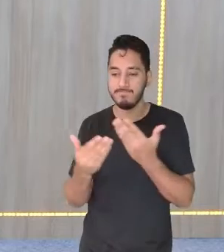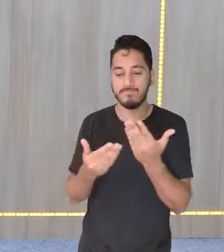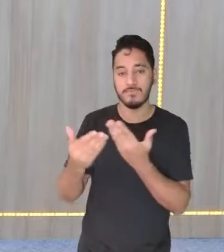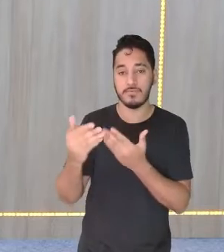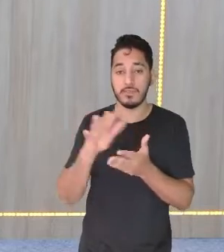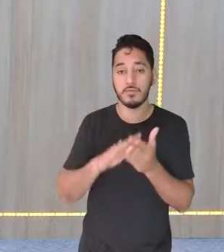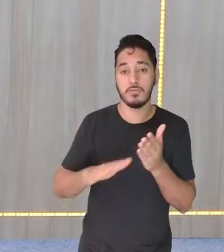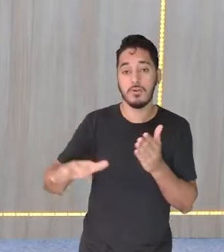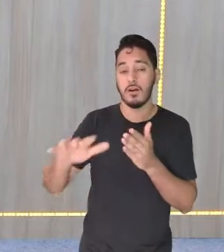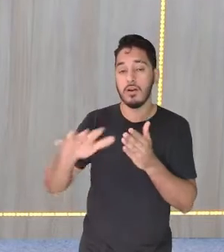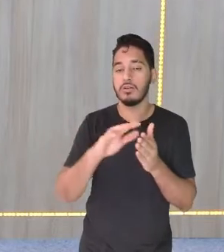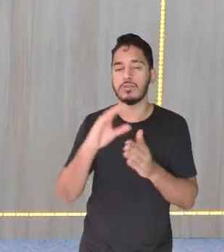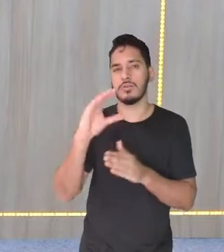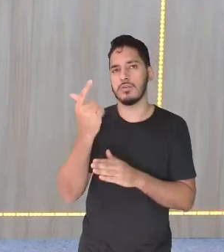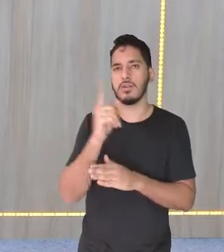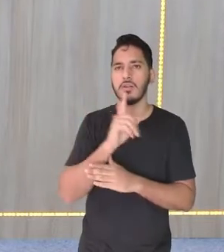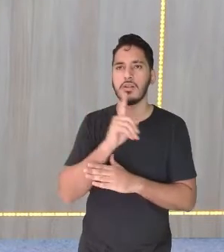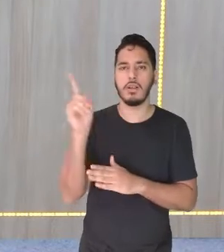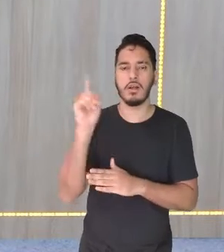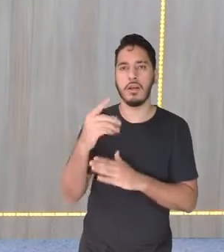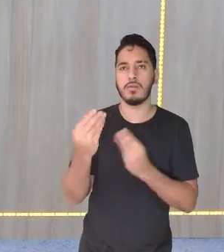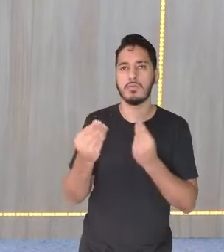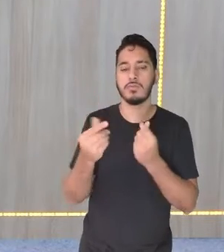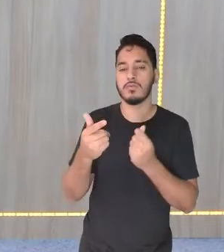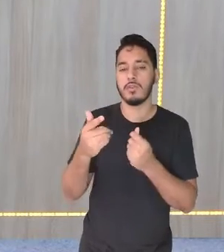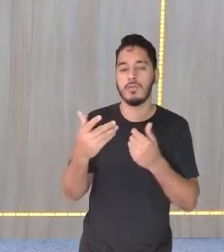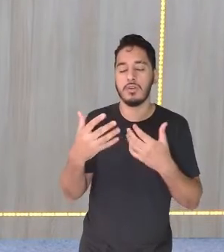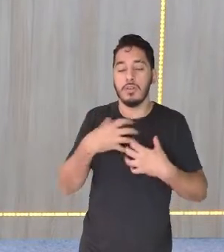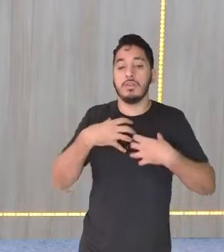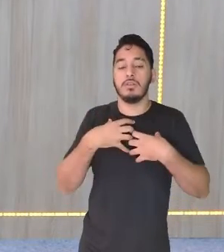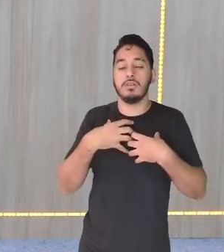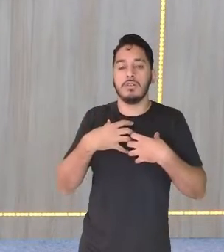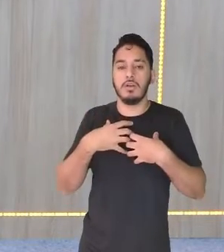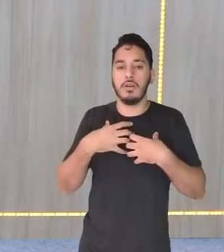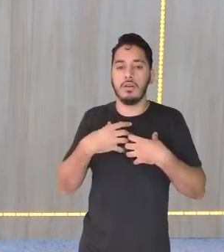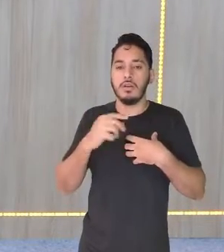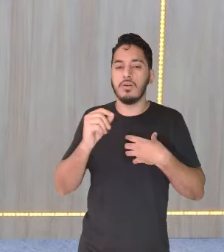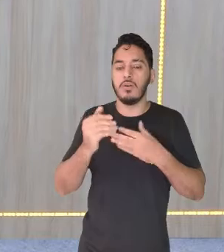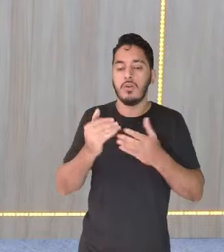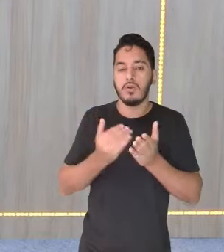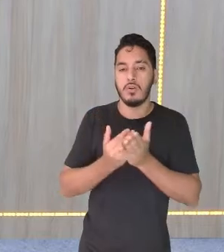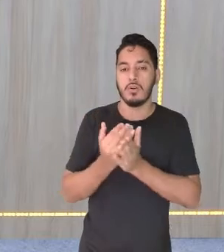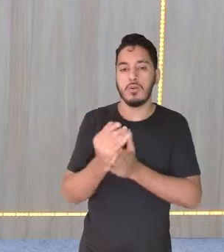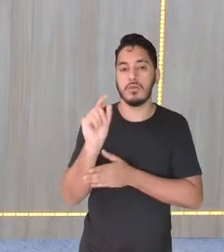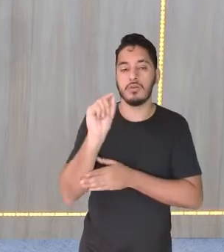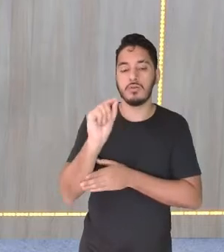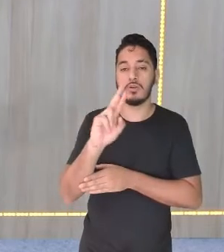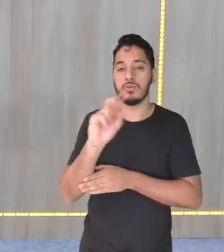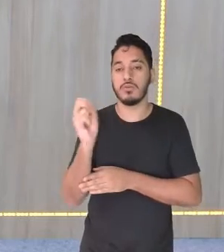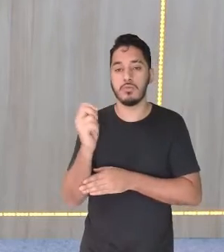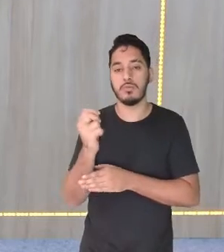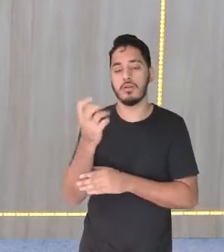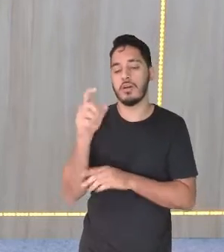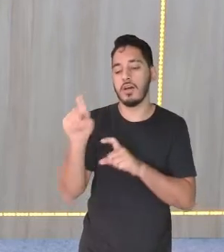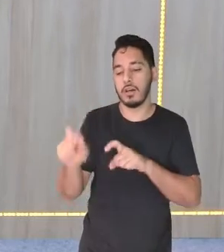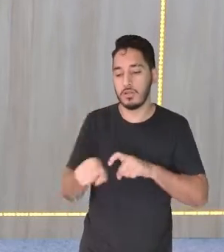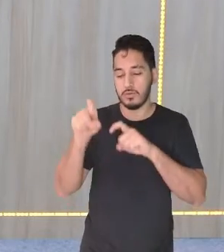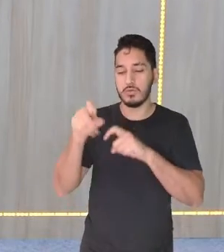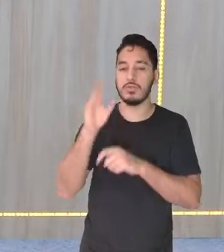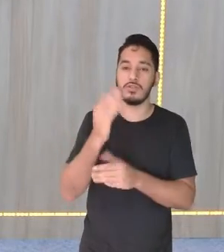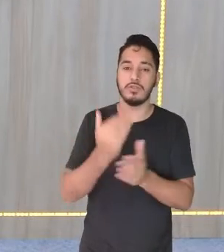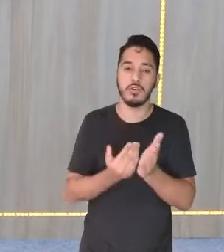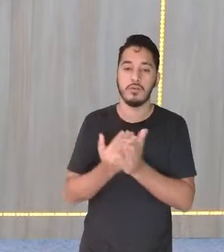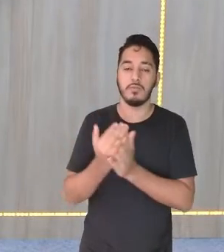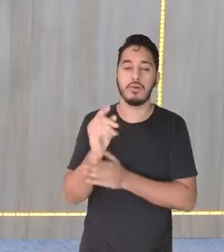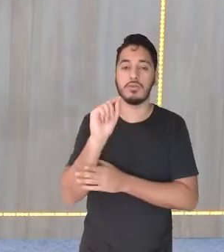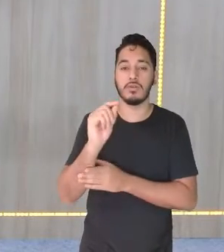espaço geográfico. Claro que lá, uma questão que não impactou tanto assim, quando ele começa a questão da agricultura, aí sim já começa